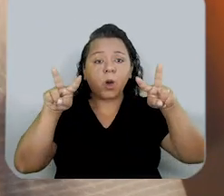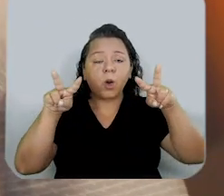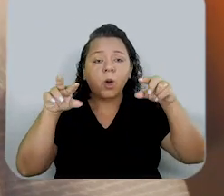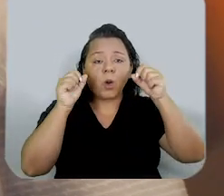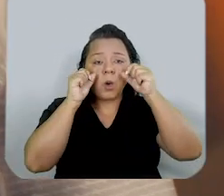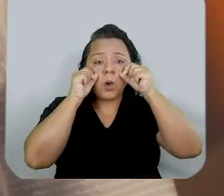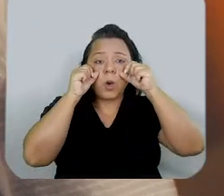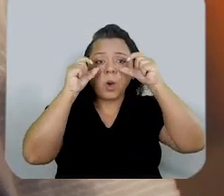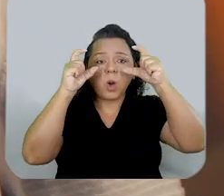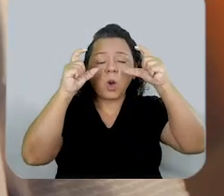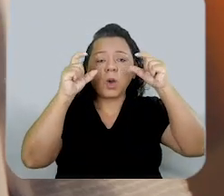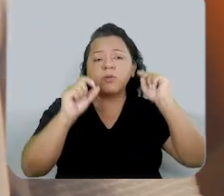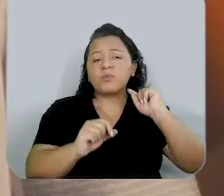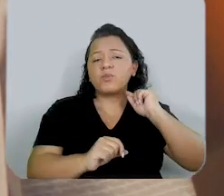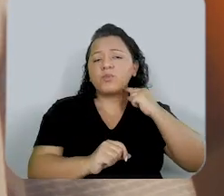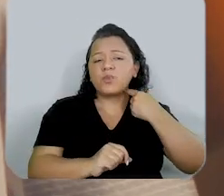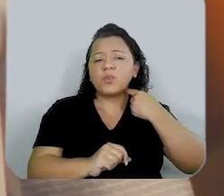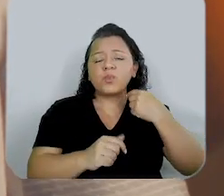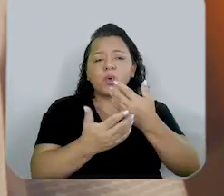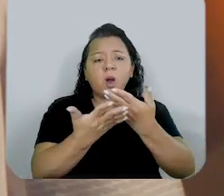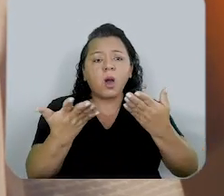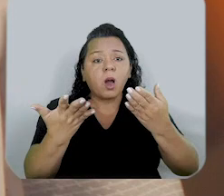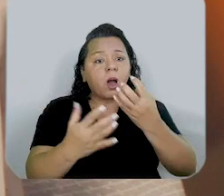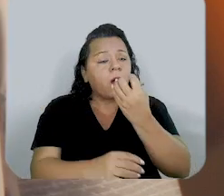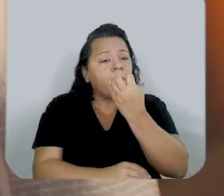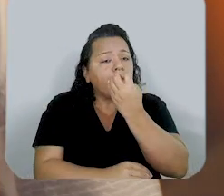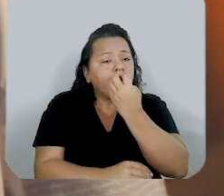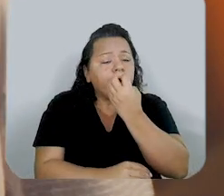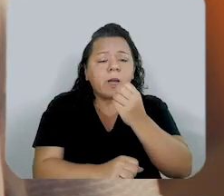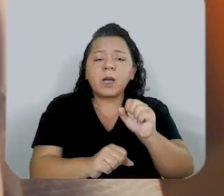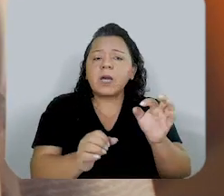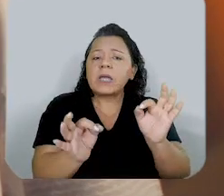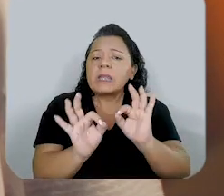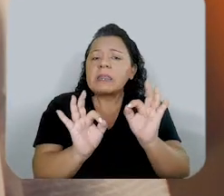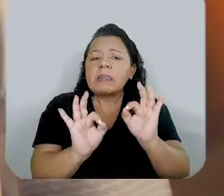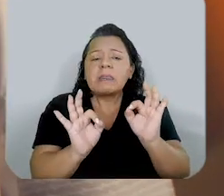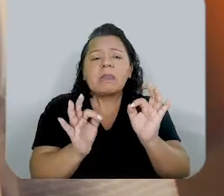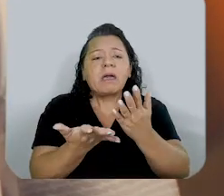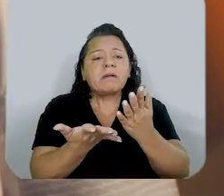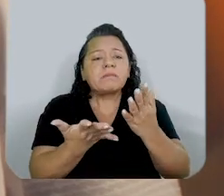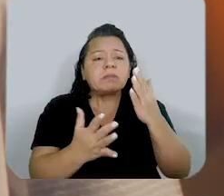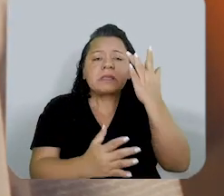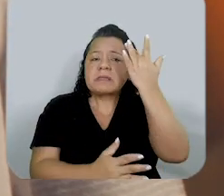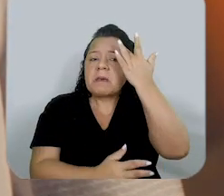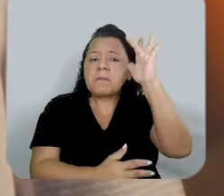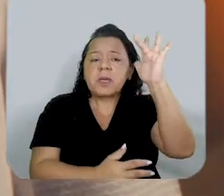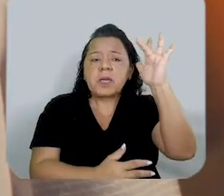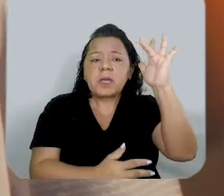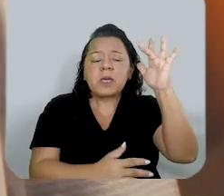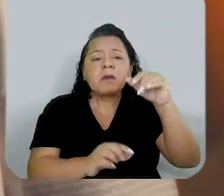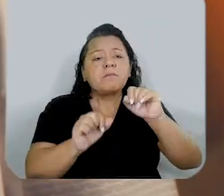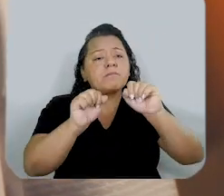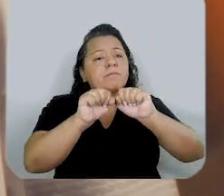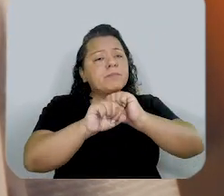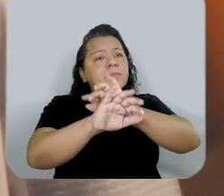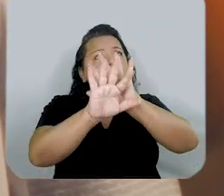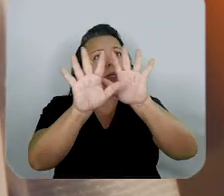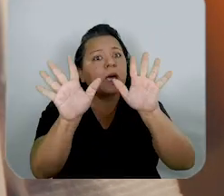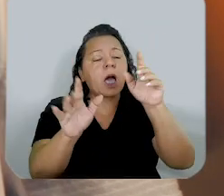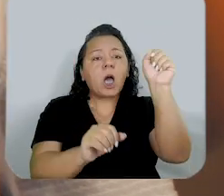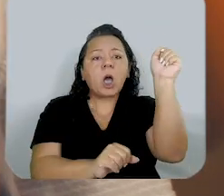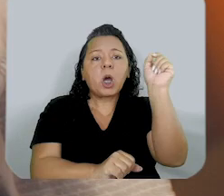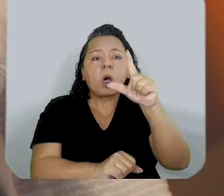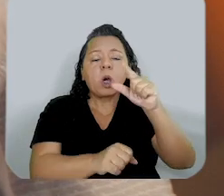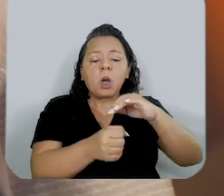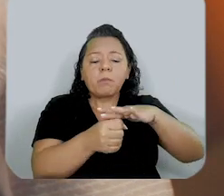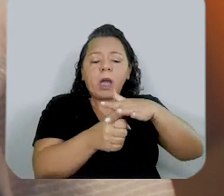rio era como um cão sem plumas. Nada sabia da chuva azul, da fonte cor-de-rosa, da